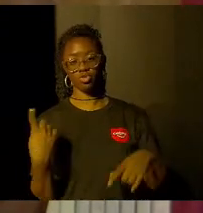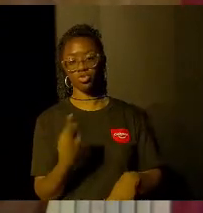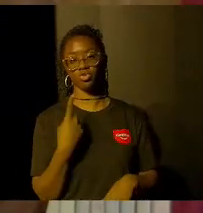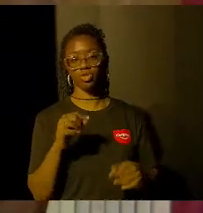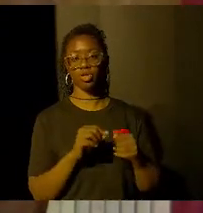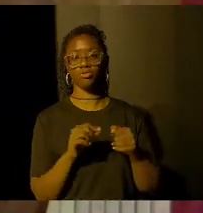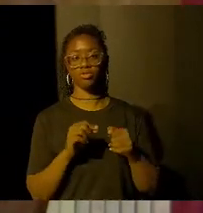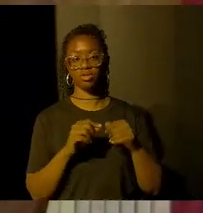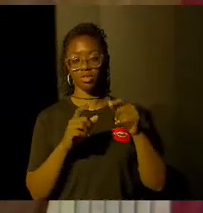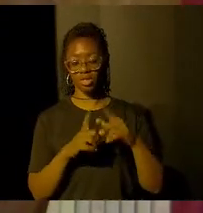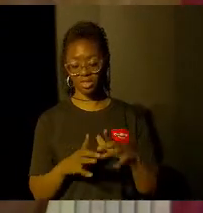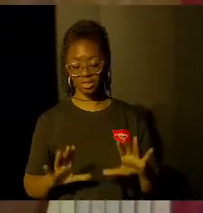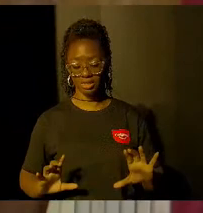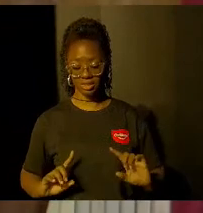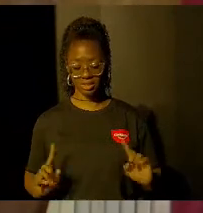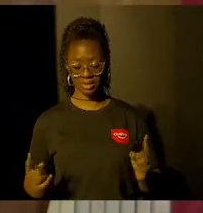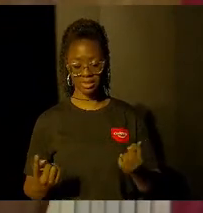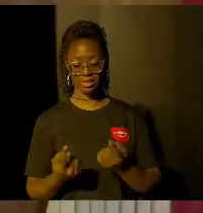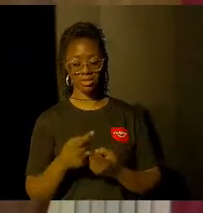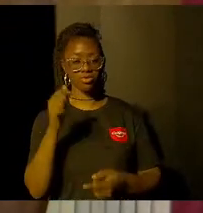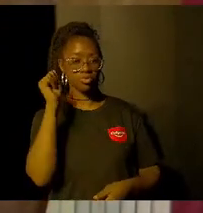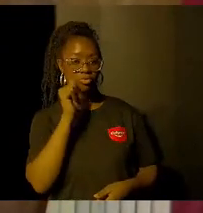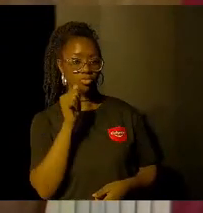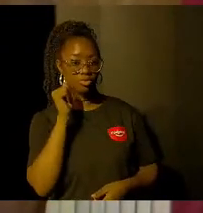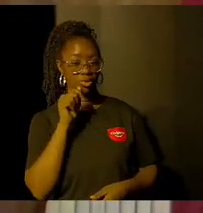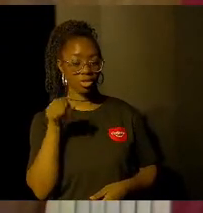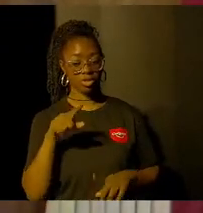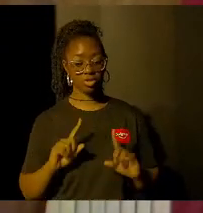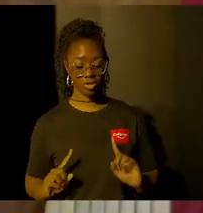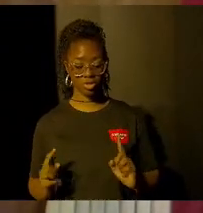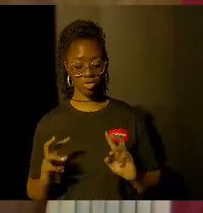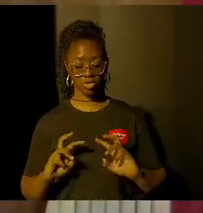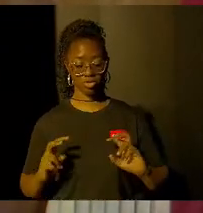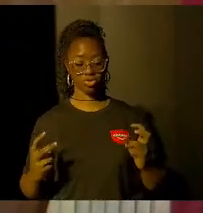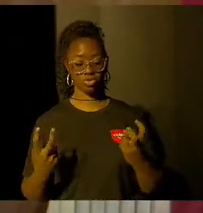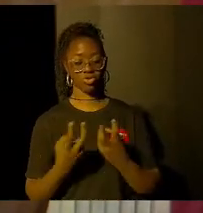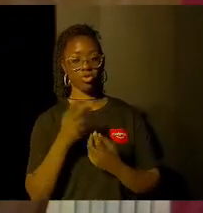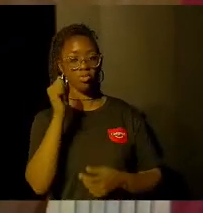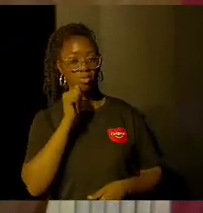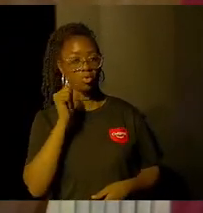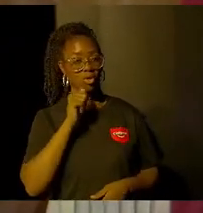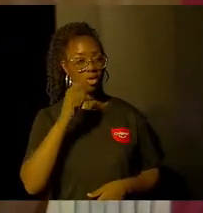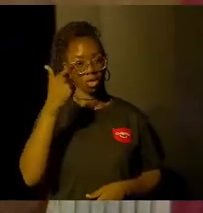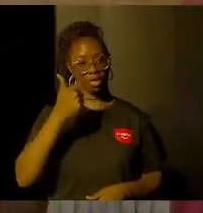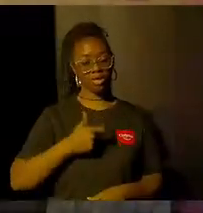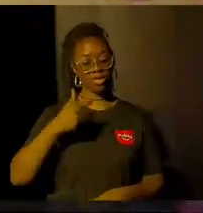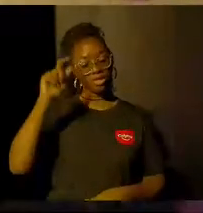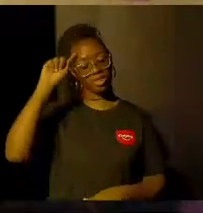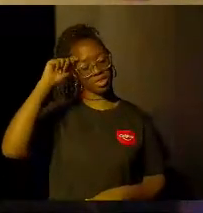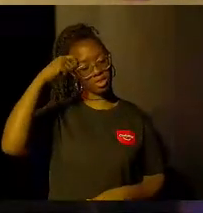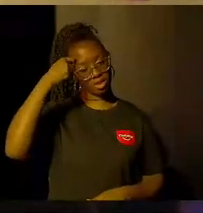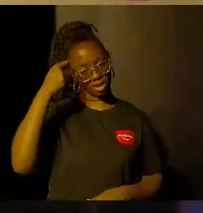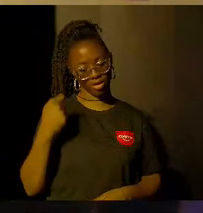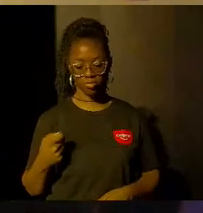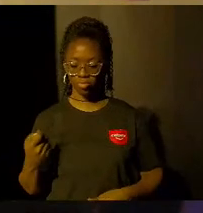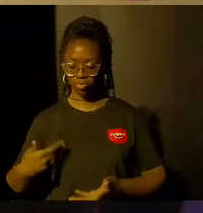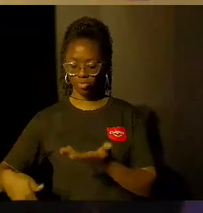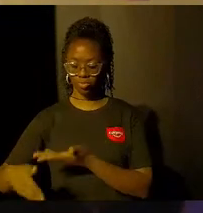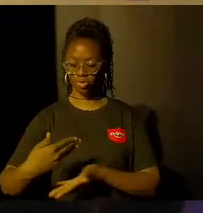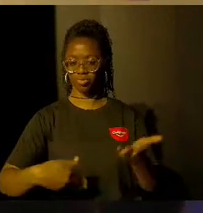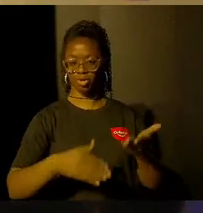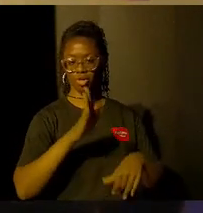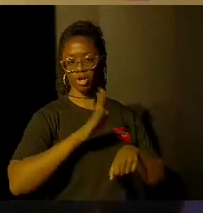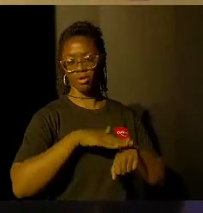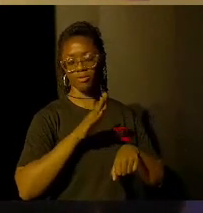muito círculos de mulheres e um desses era o círculo de mulheres negras em que cada uma de nós compartilhava um pouco da própria